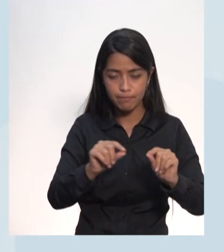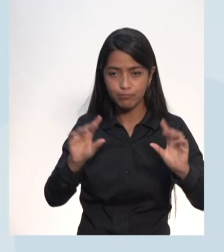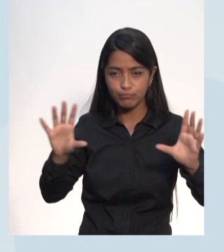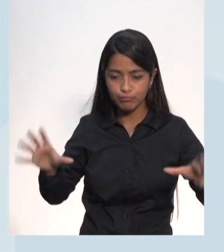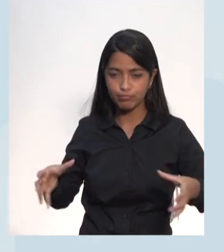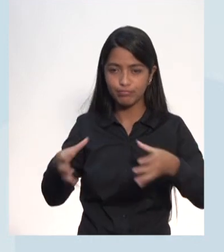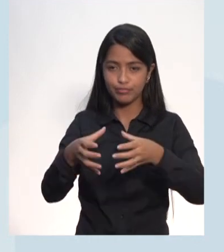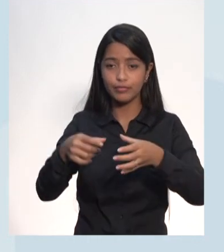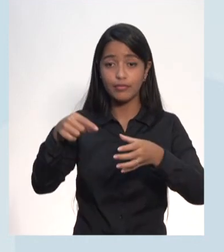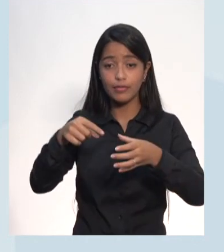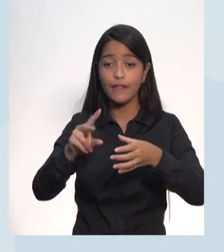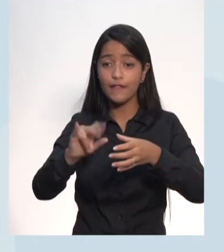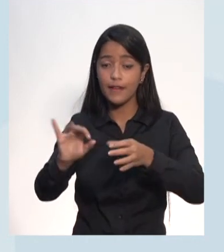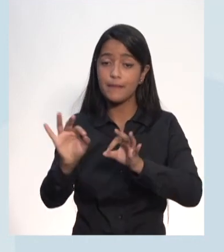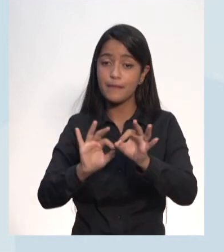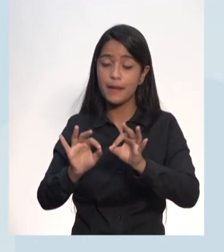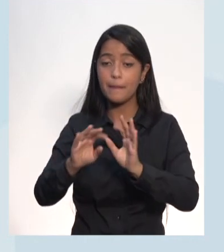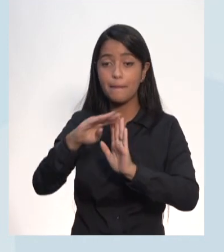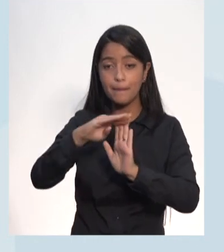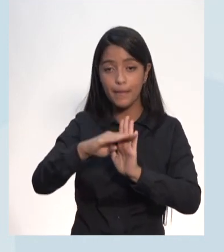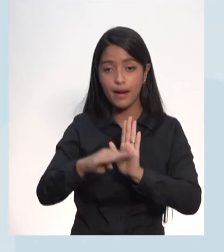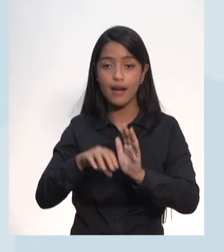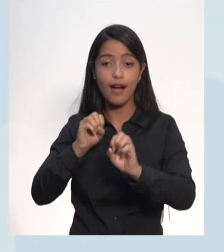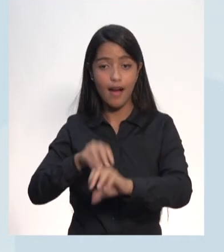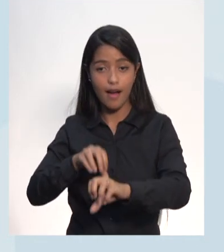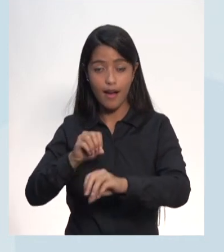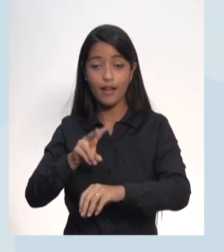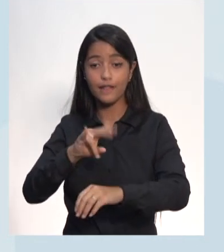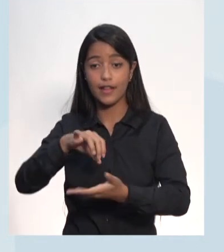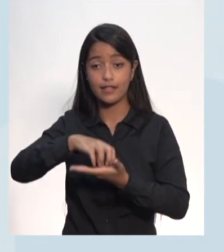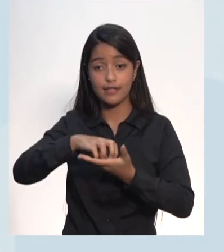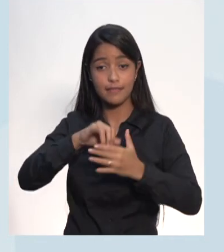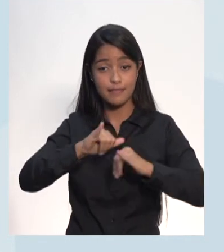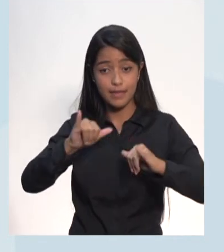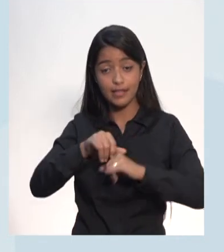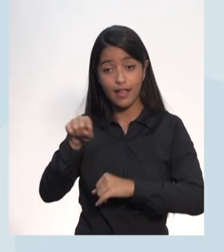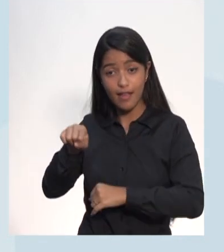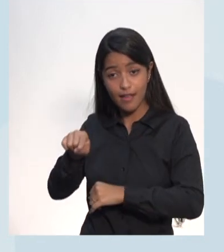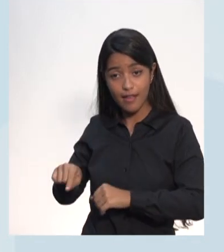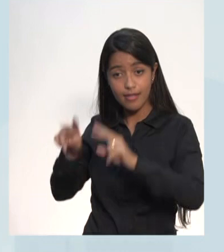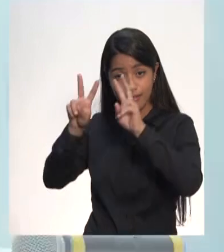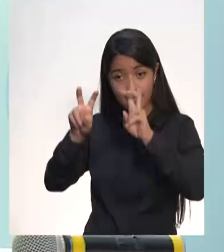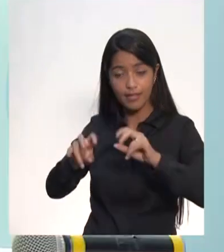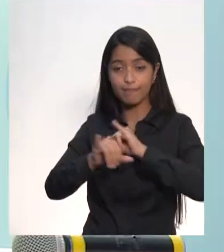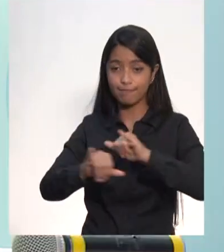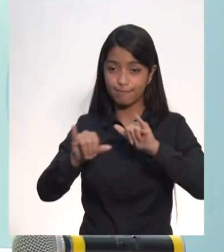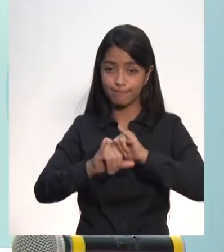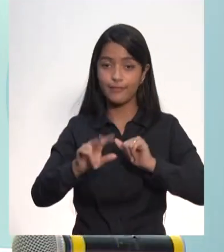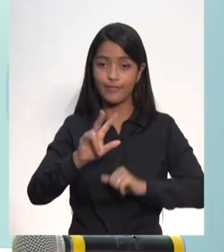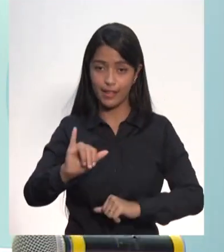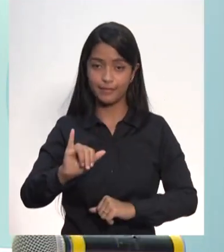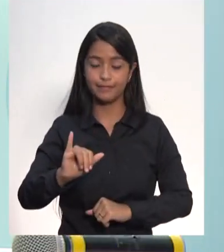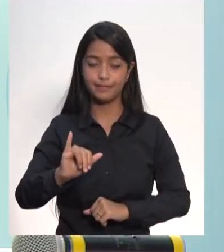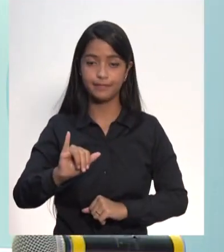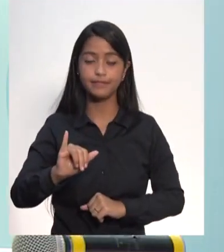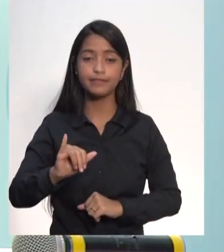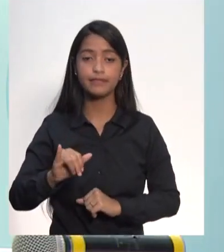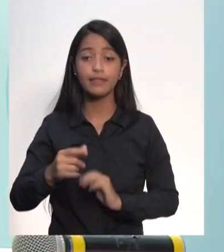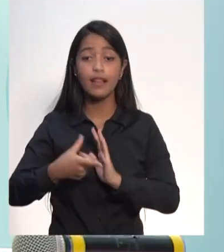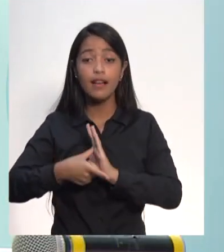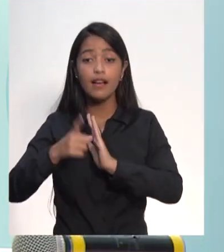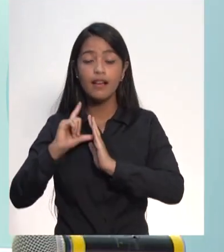que serão apresentados no Centro de Mídia. Então, a primeira ideia de selecionar algumas habilidades essenciais é ter